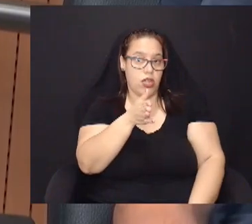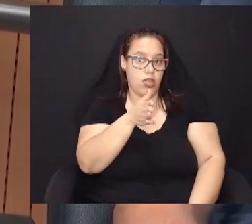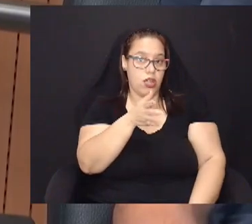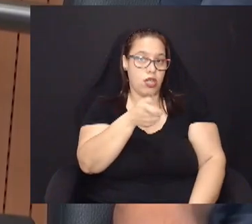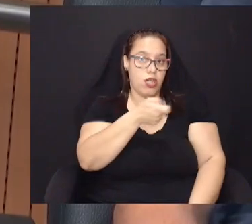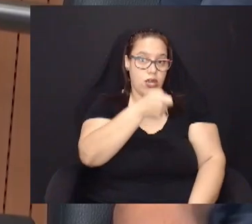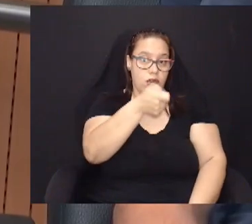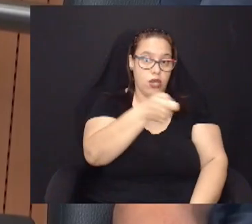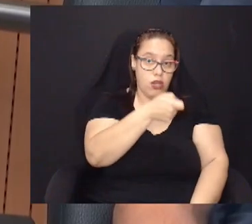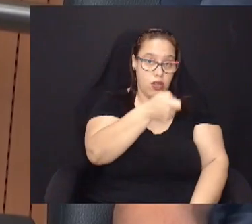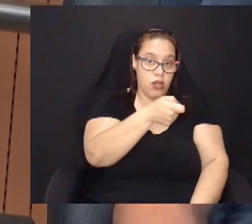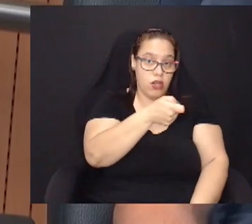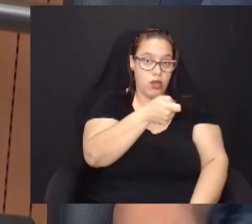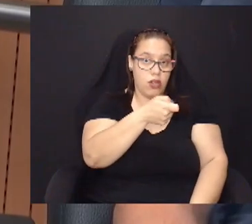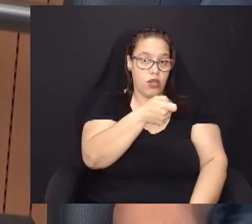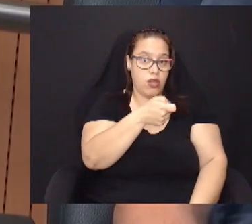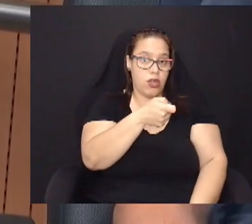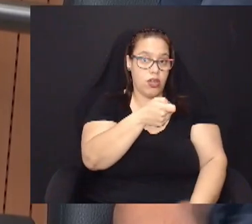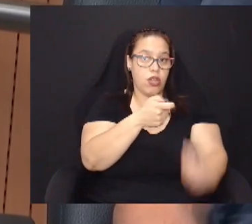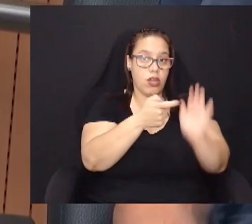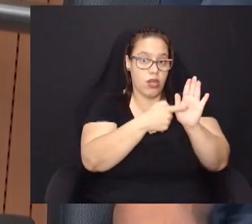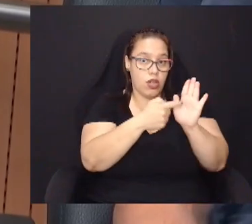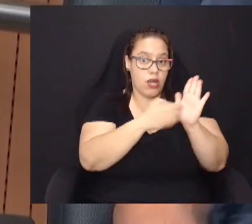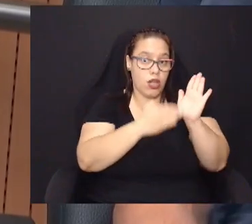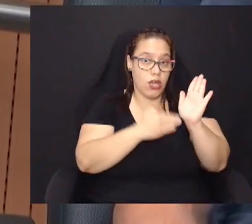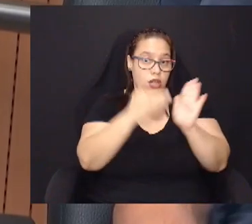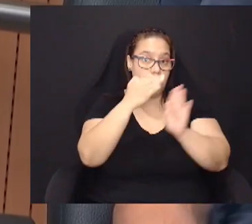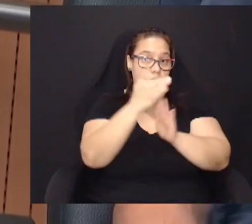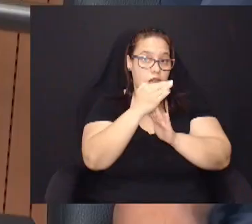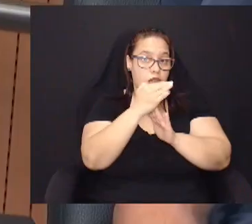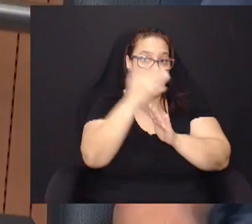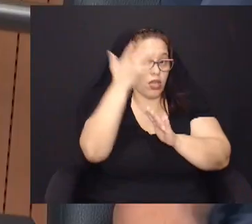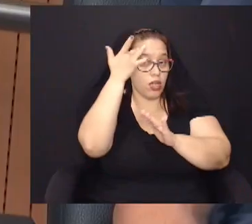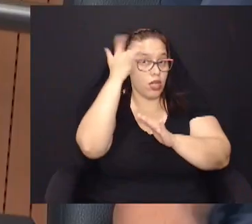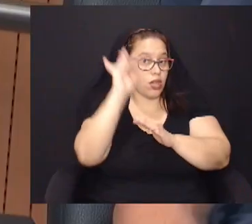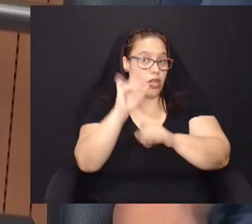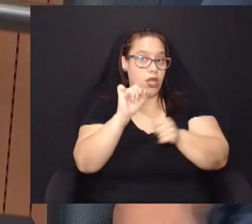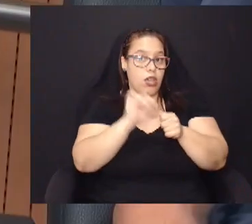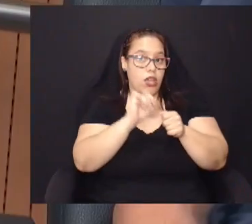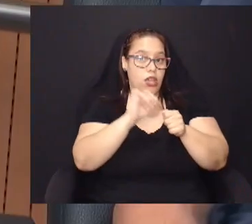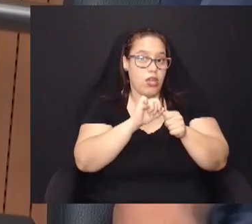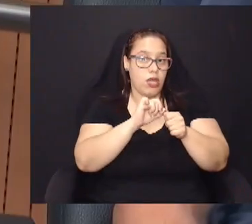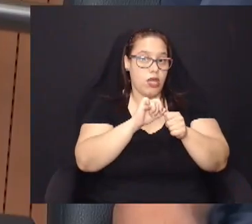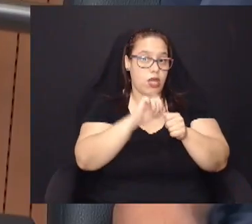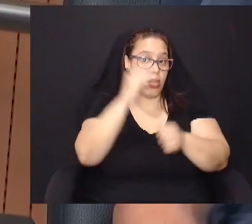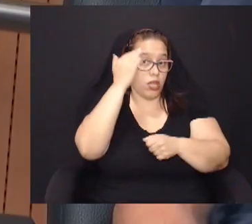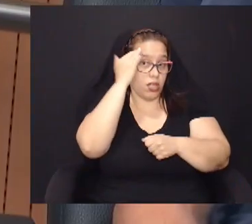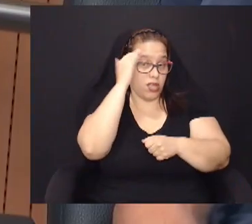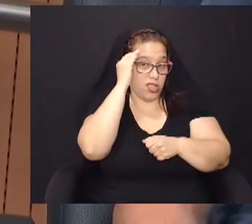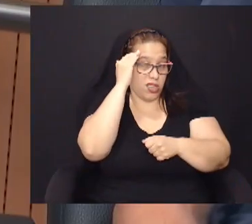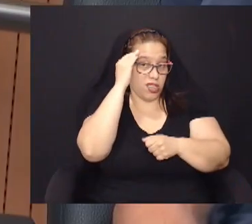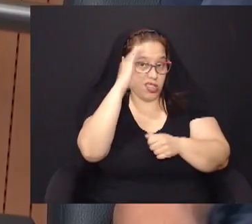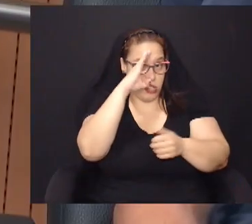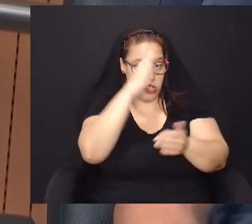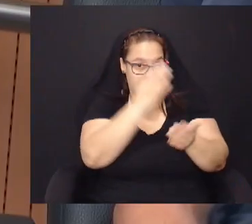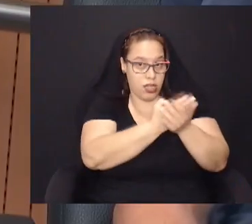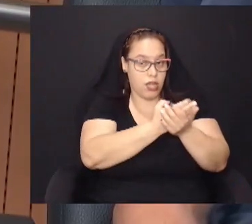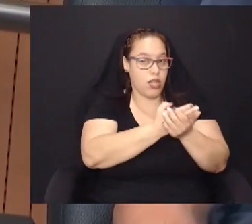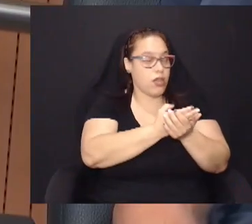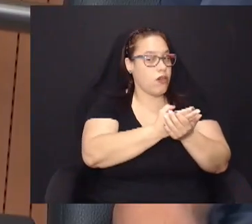já te apontando que estava maior, mas a gente nem sabe de onde foi feita essa ferição, entende? Então, eu acredito que deveria